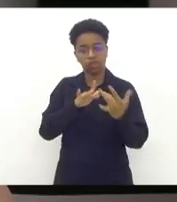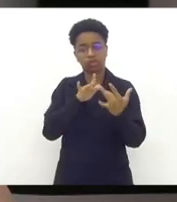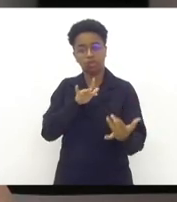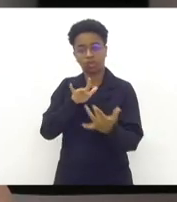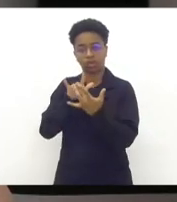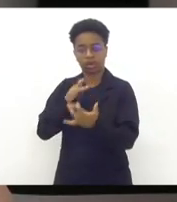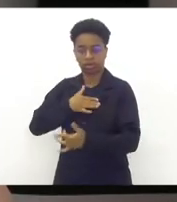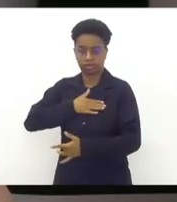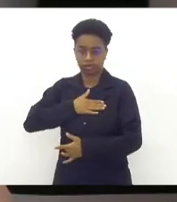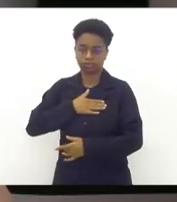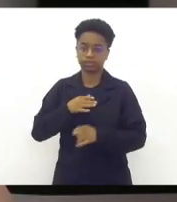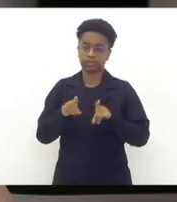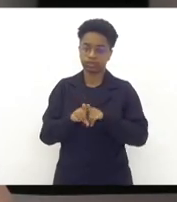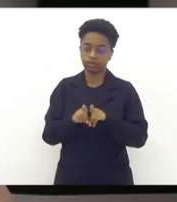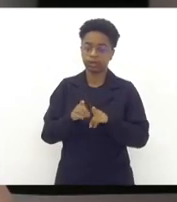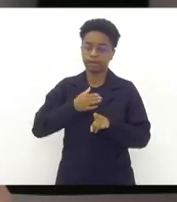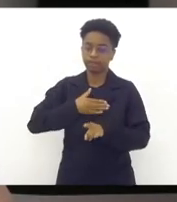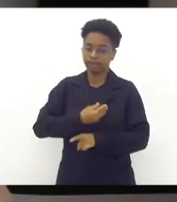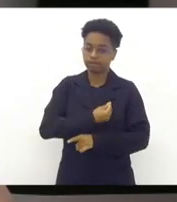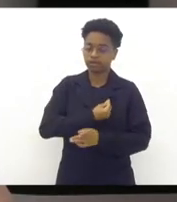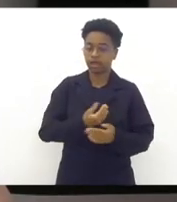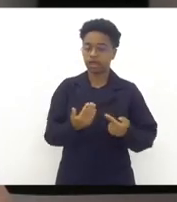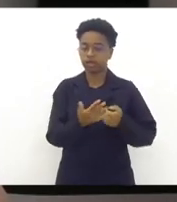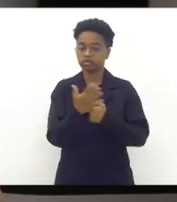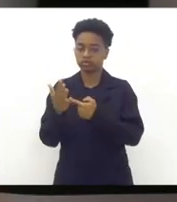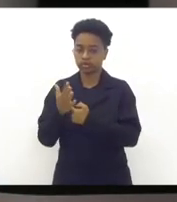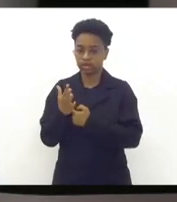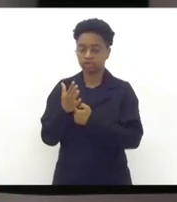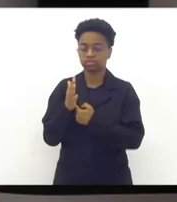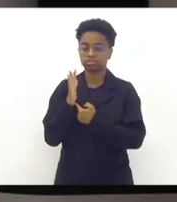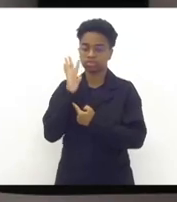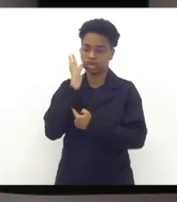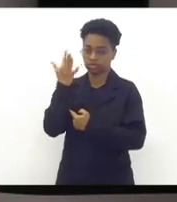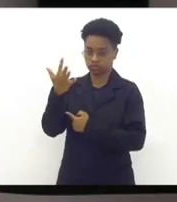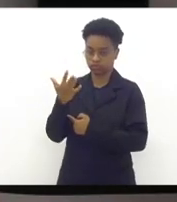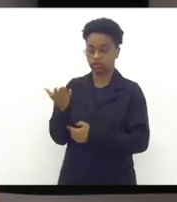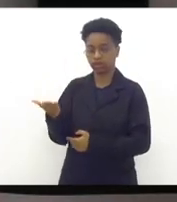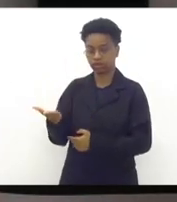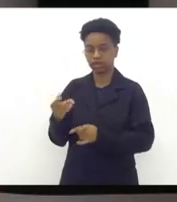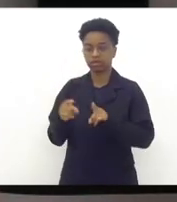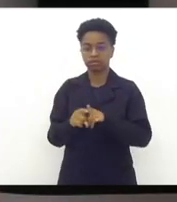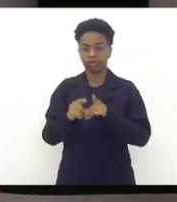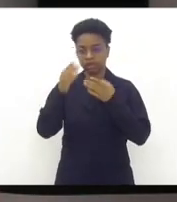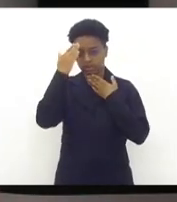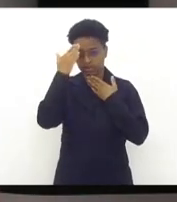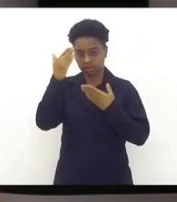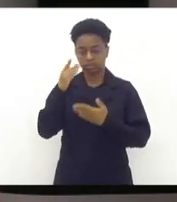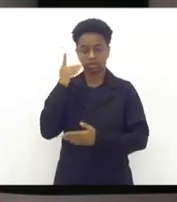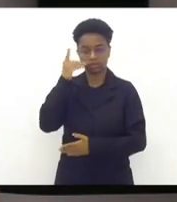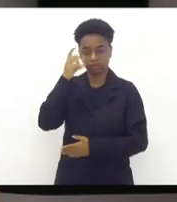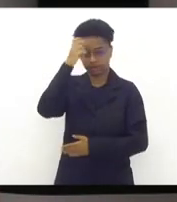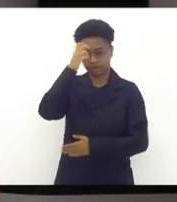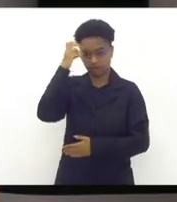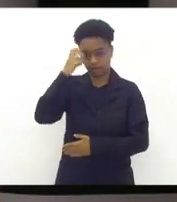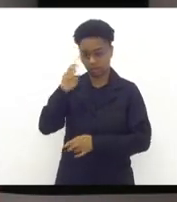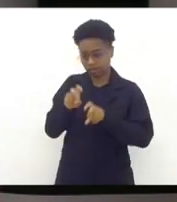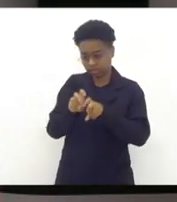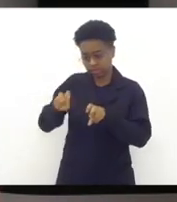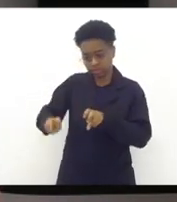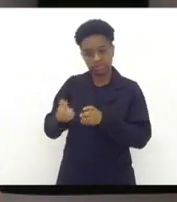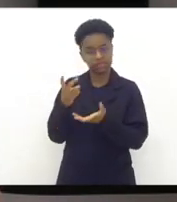vida, que me ajudaram a sair dessa situação, sabe? Agradecer bastante também a Verônica, que está aqui do meu lado